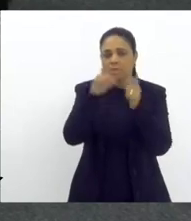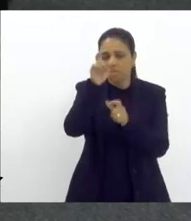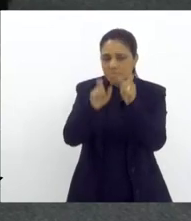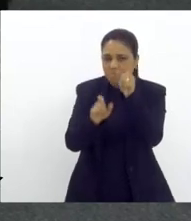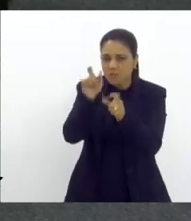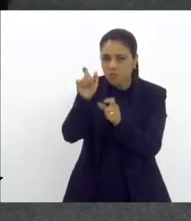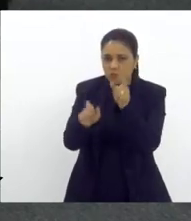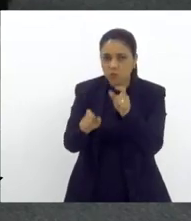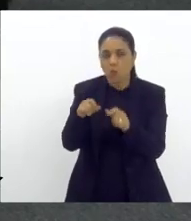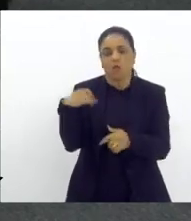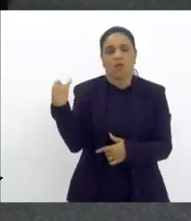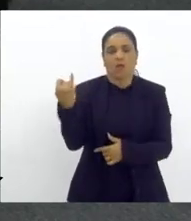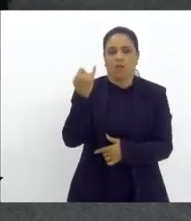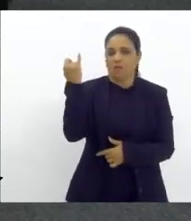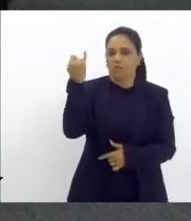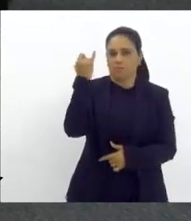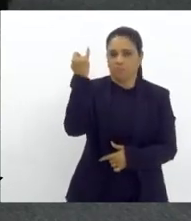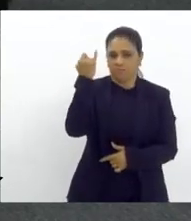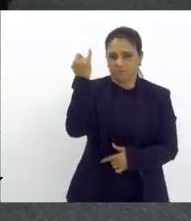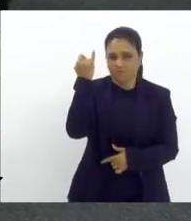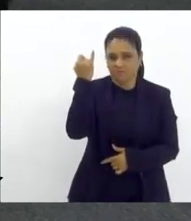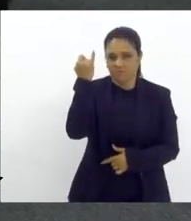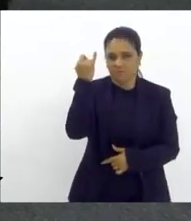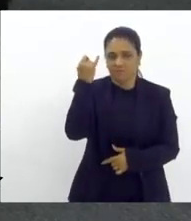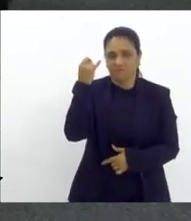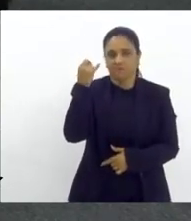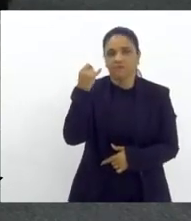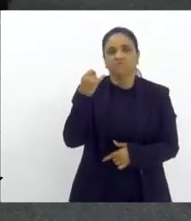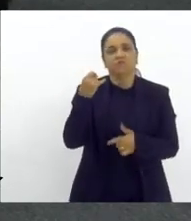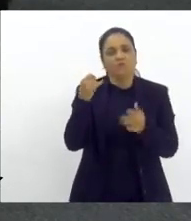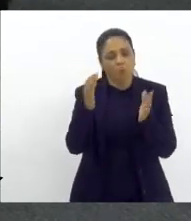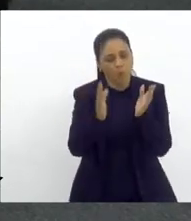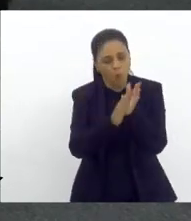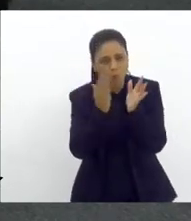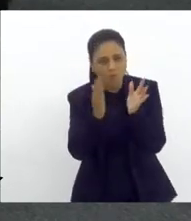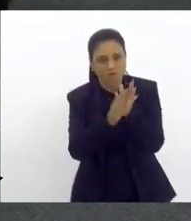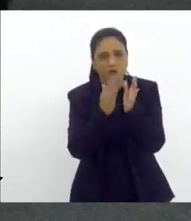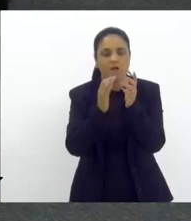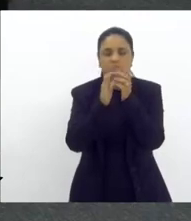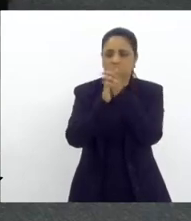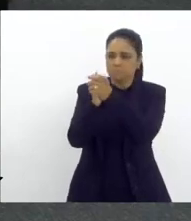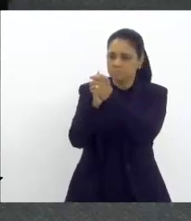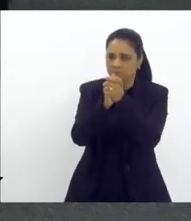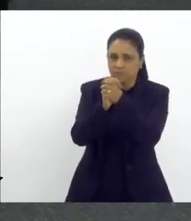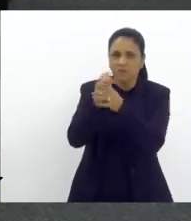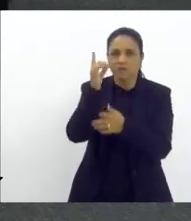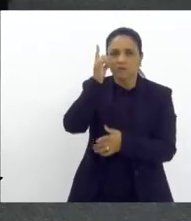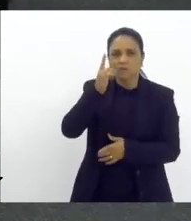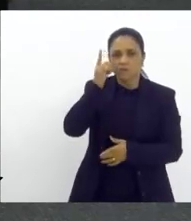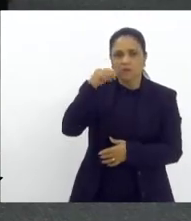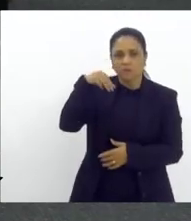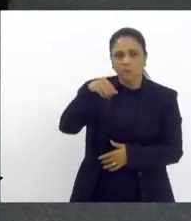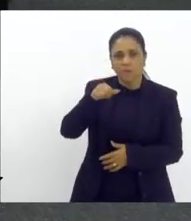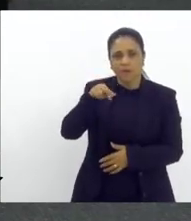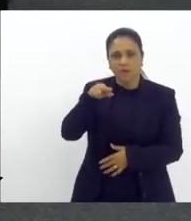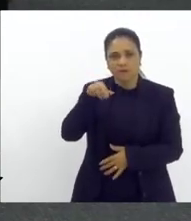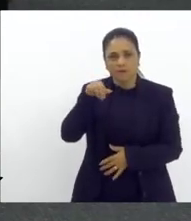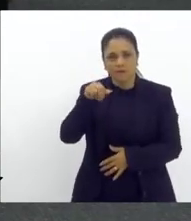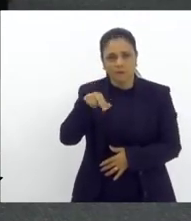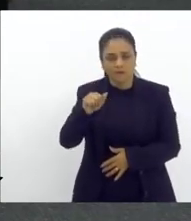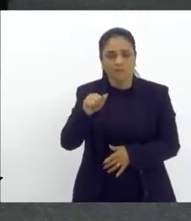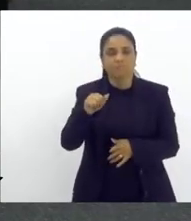de suma importância aqui louvai parabenizar a deputada Marina os autores do